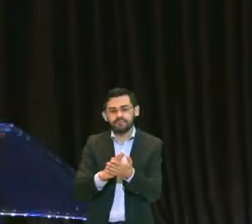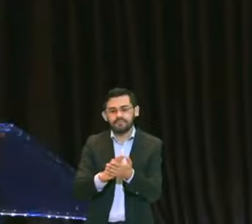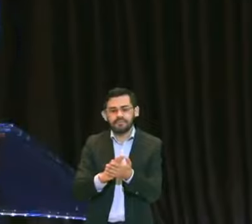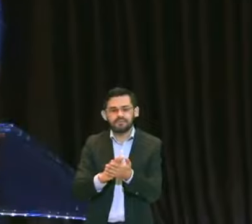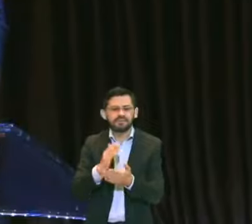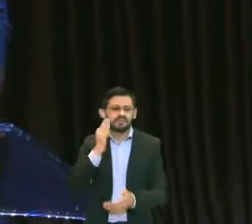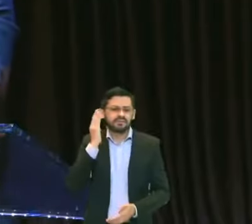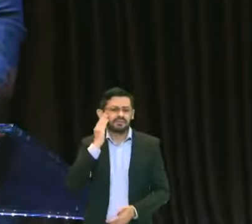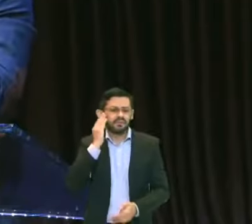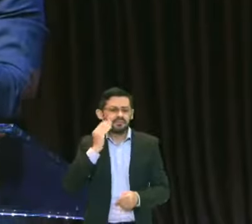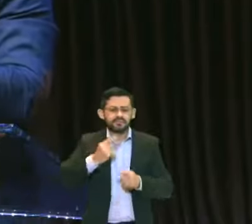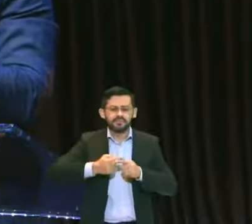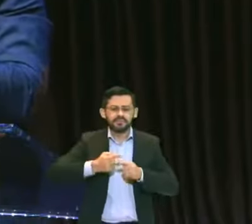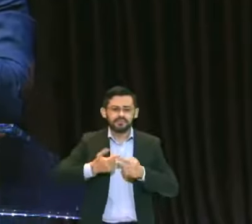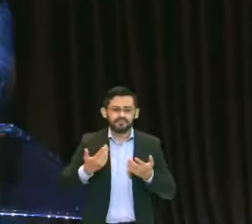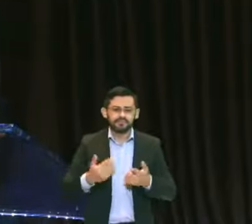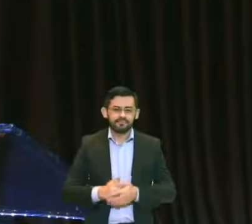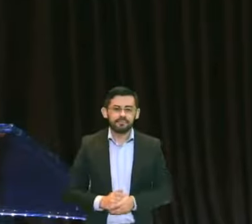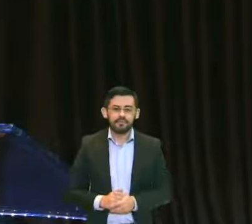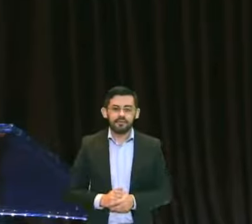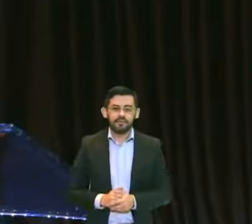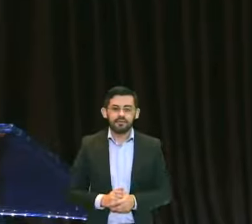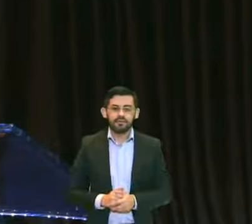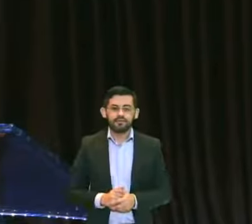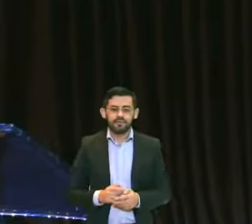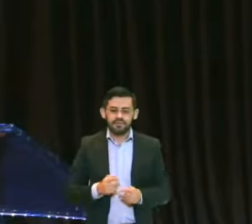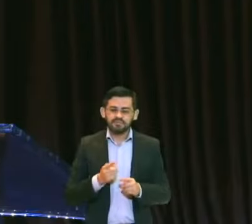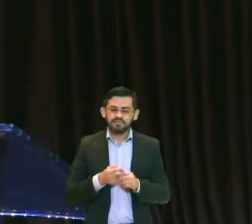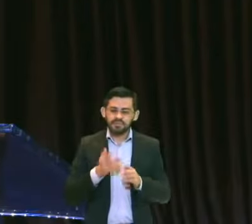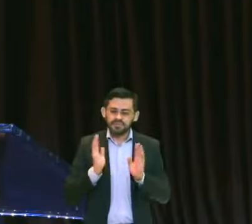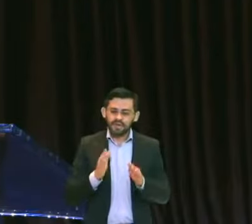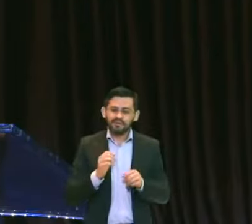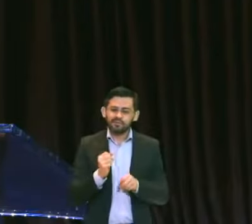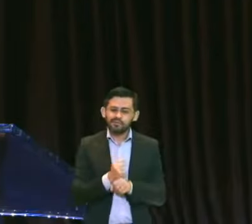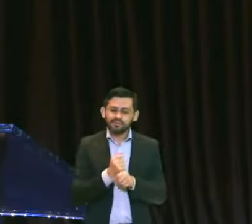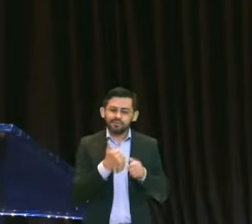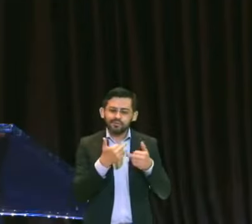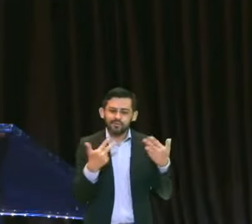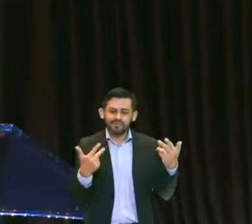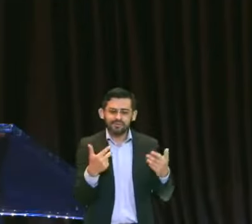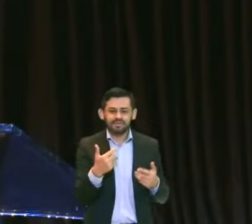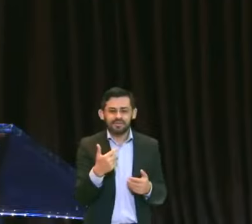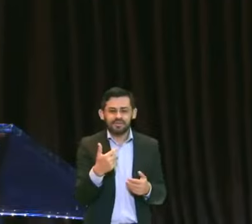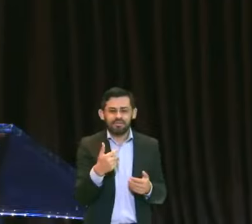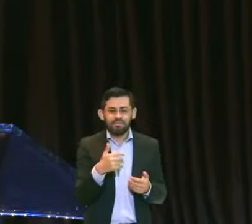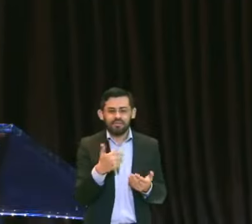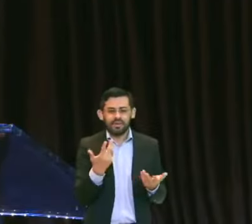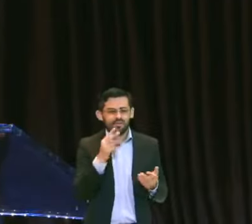Sabe por quê? Construíram castelos de areia e estão olhando para eles,